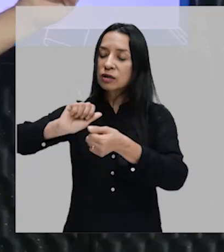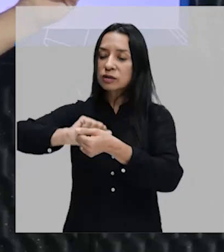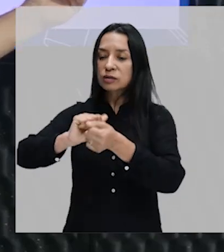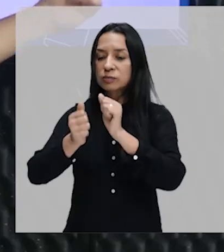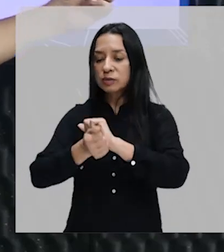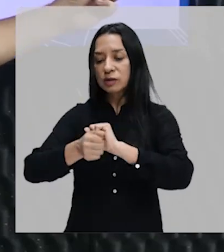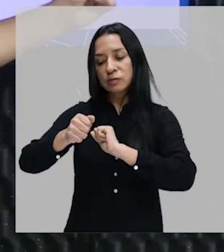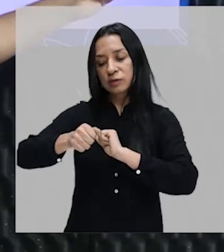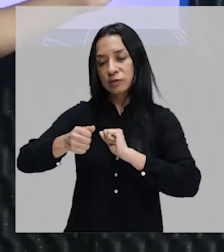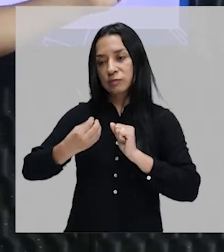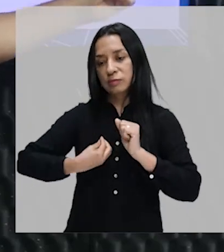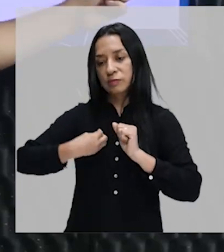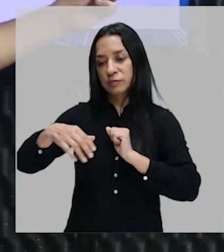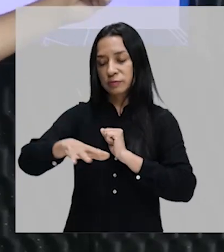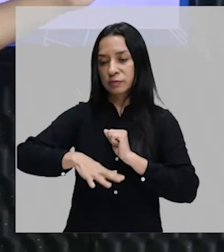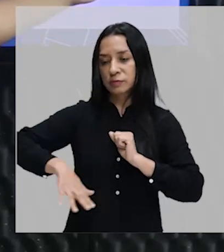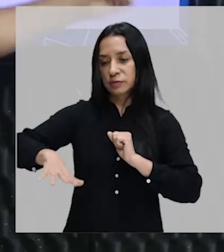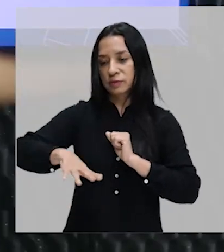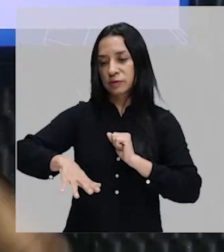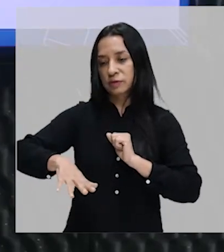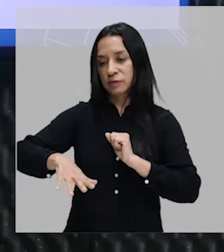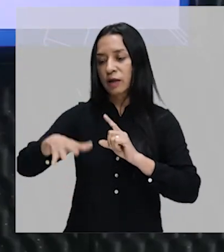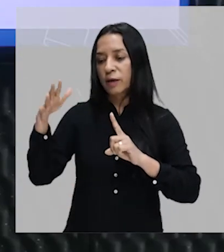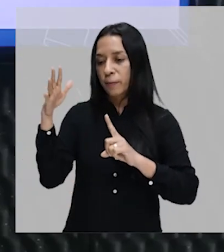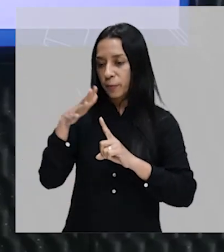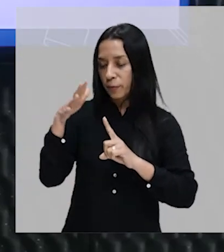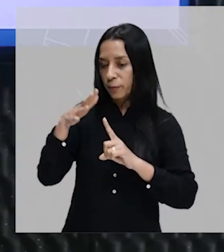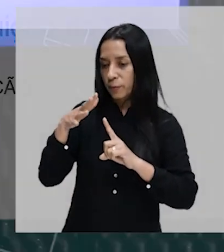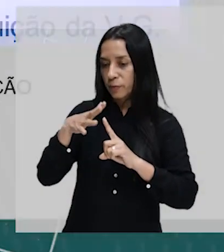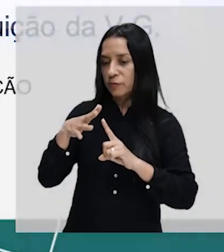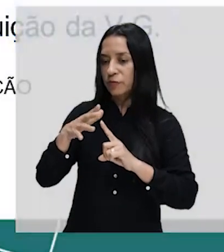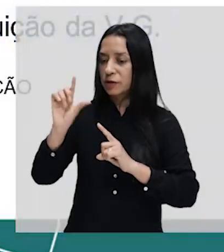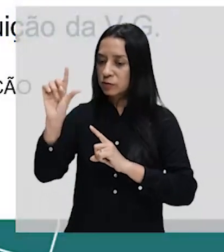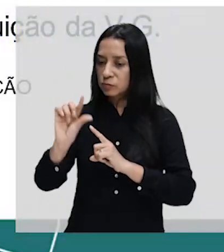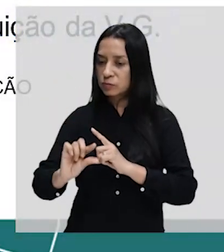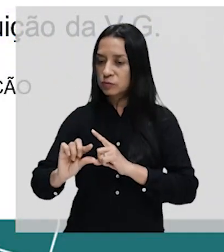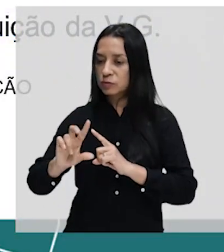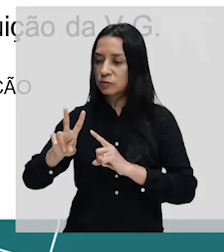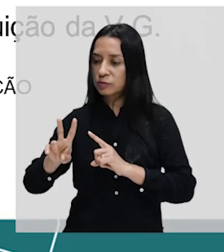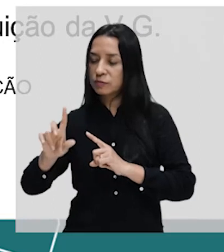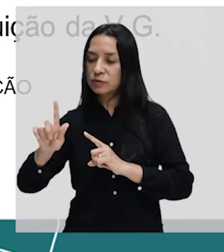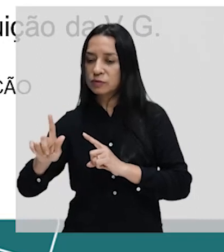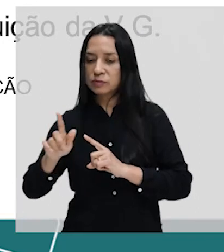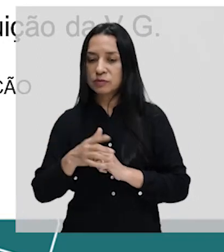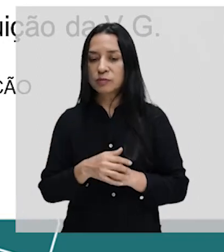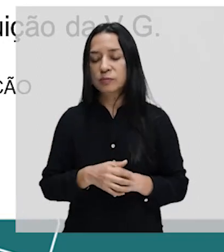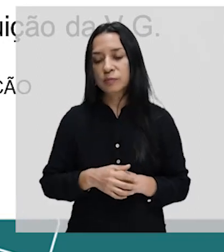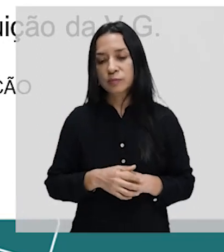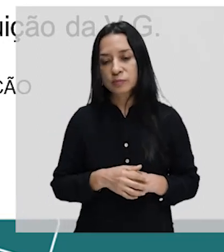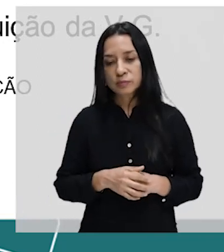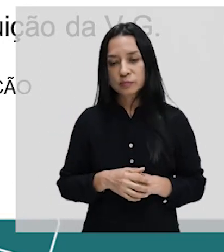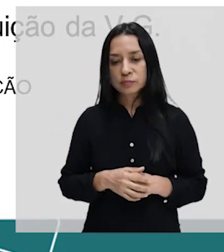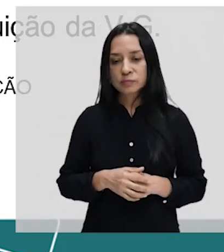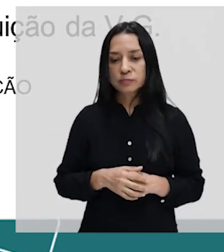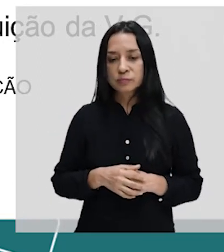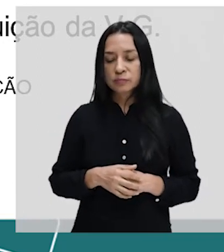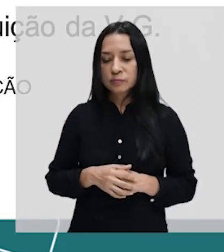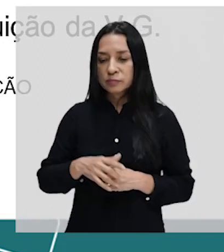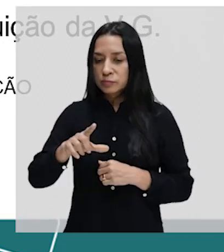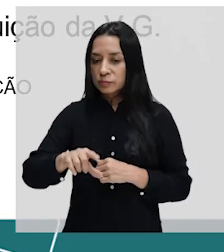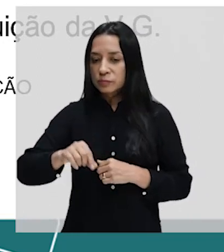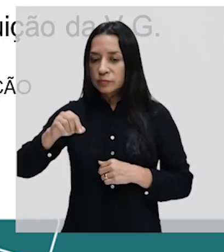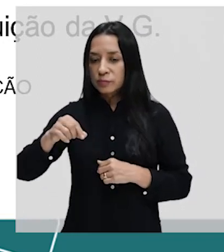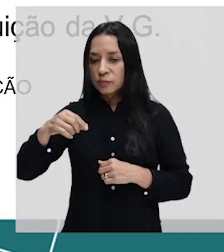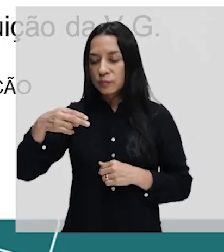uma diminuição na variabilidade genética, pessoal, tá? E a seleção natural atuando,